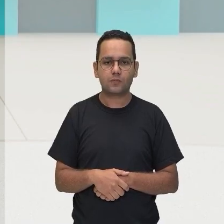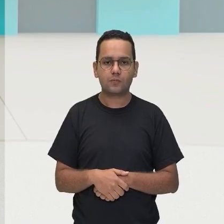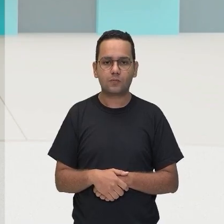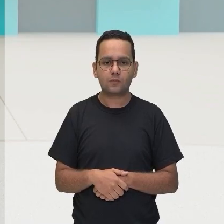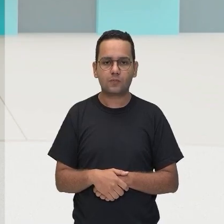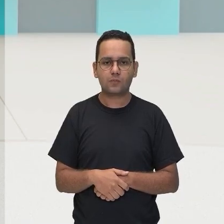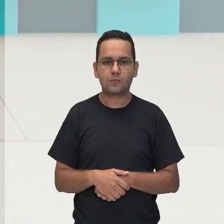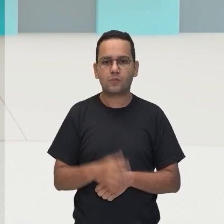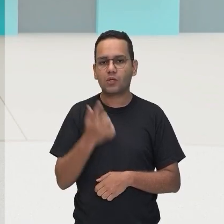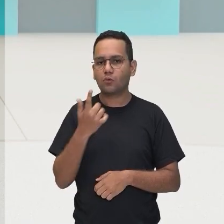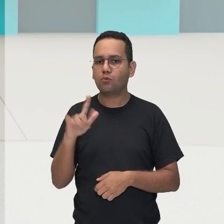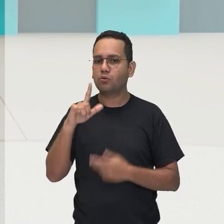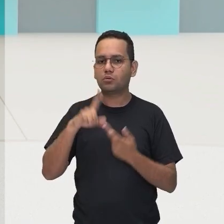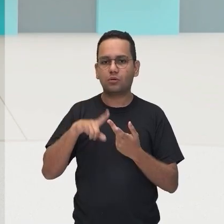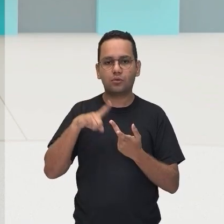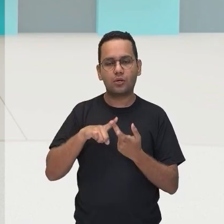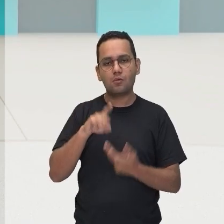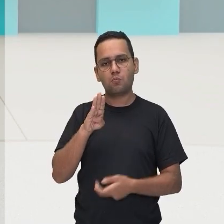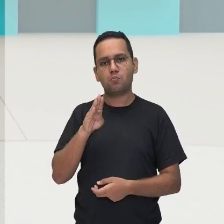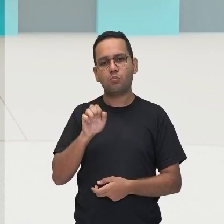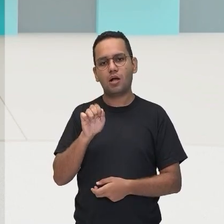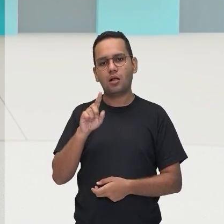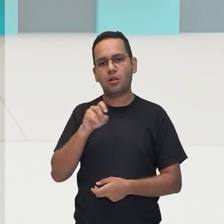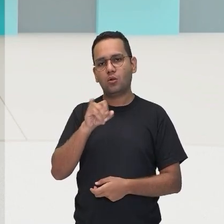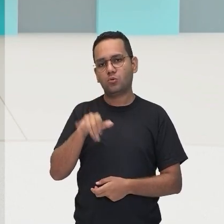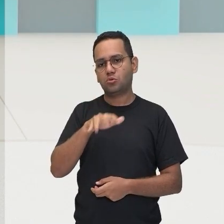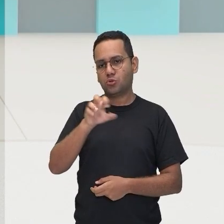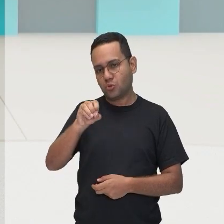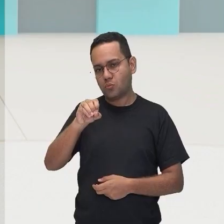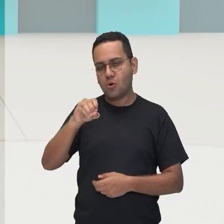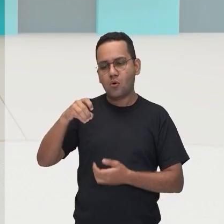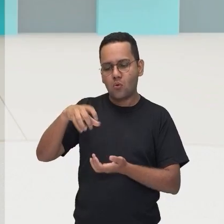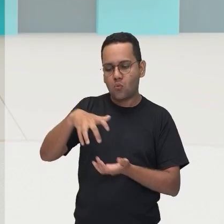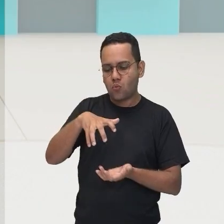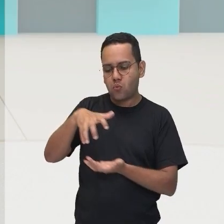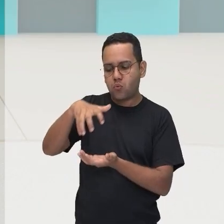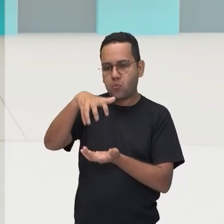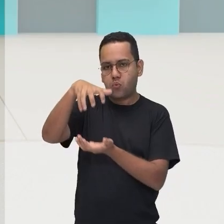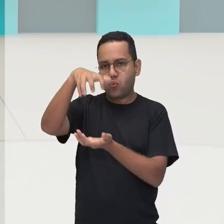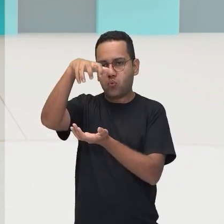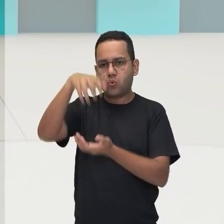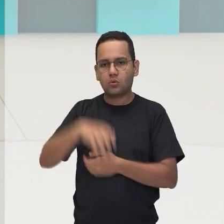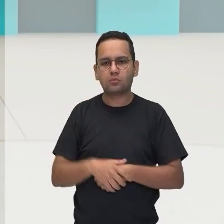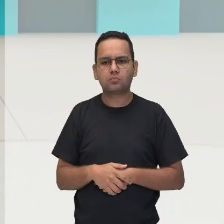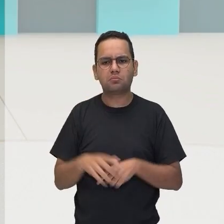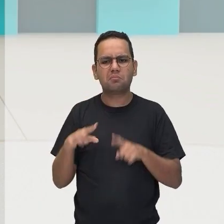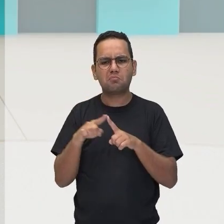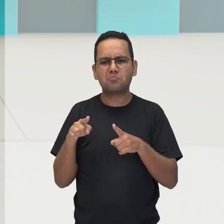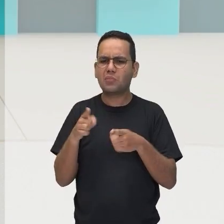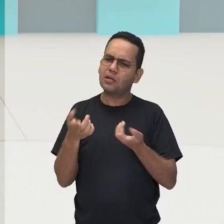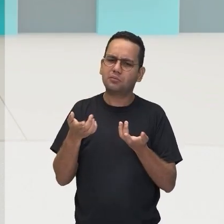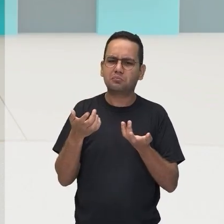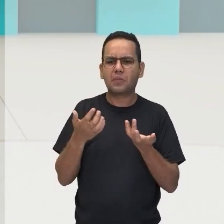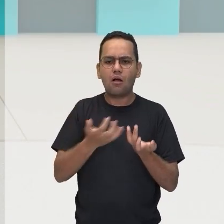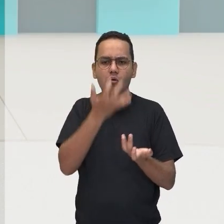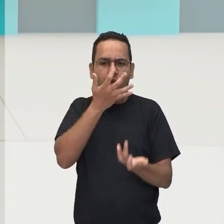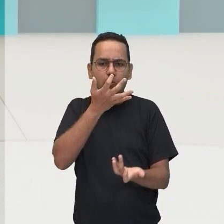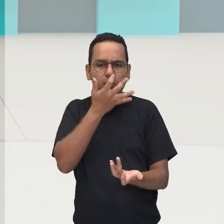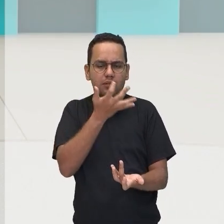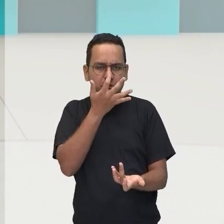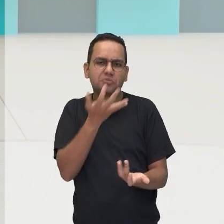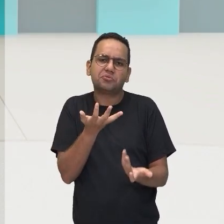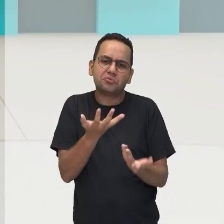o balonismo, né, que é a nossa próxima atividade, que é uma atividade mais tranquila, mais contemplativa, que